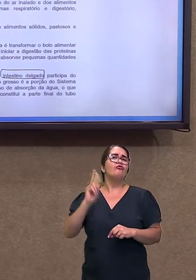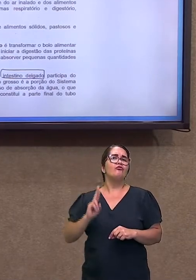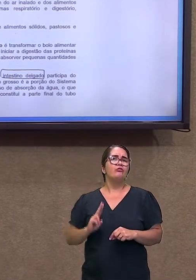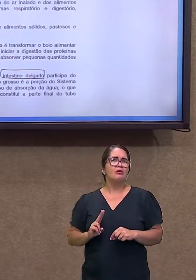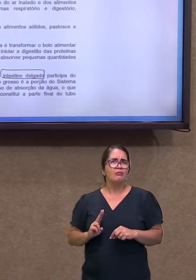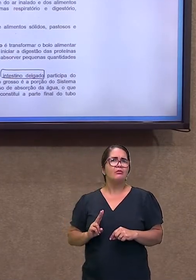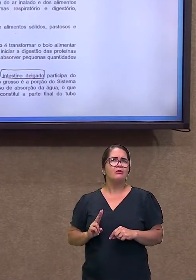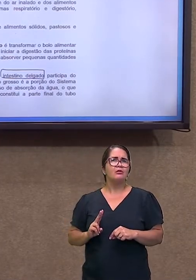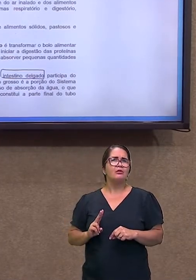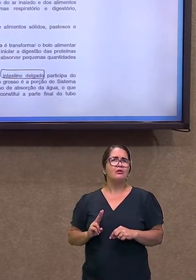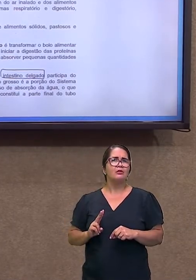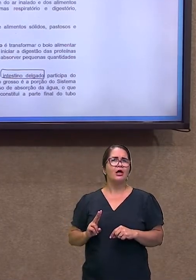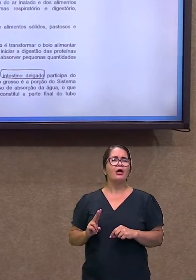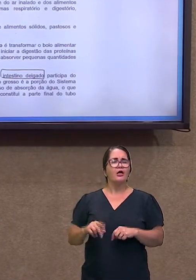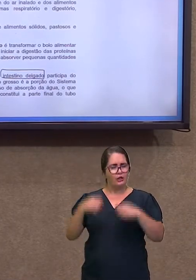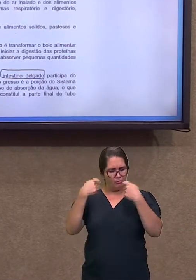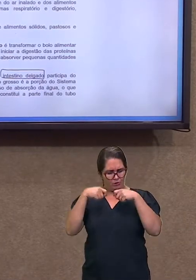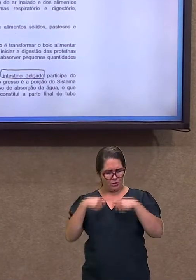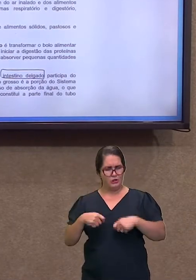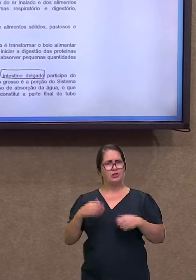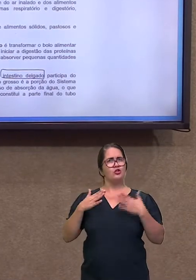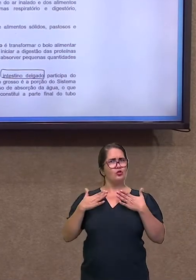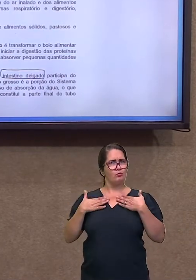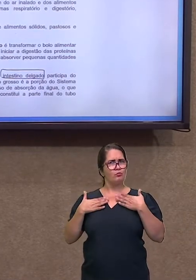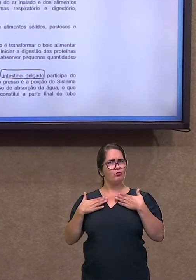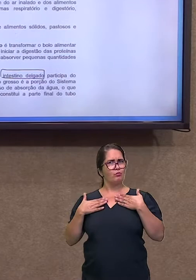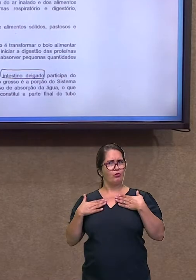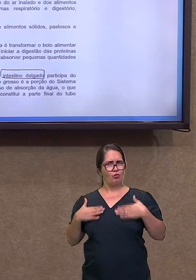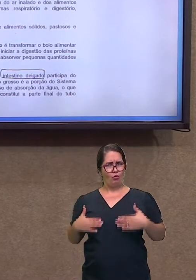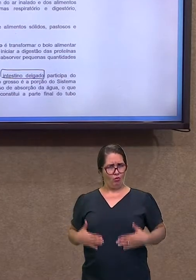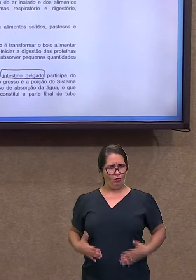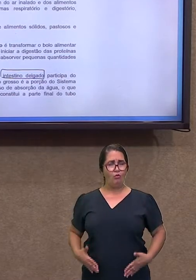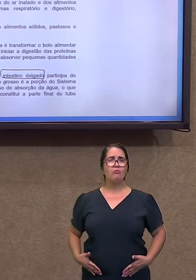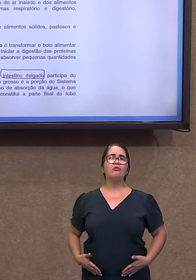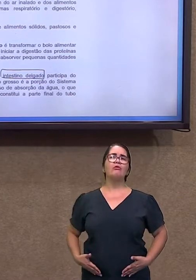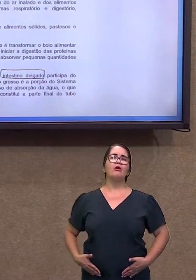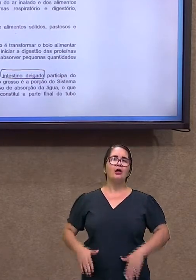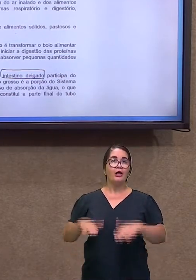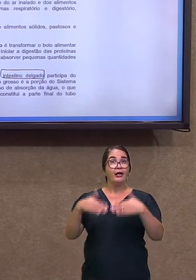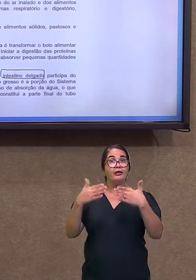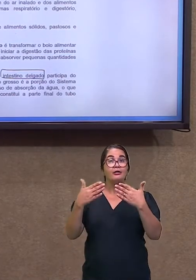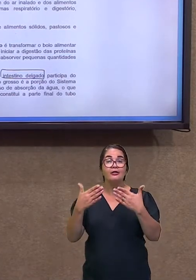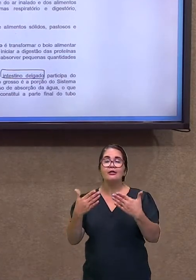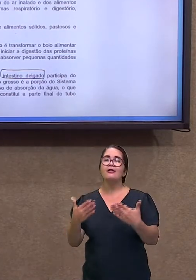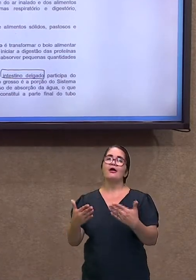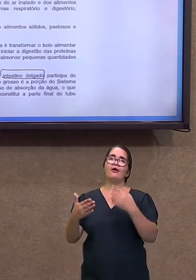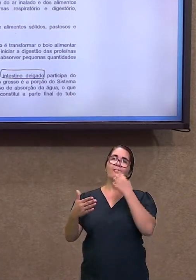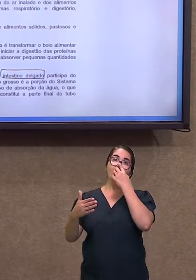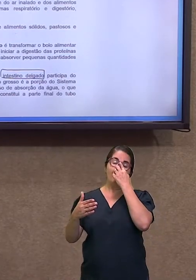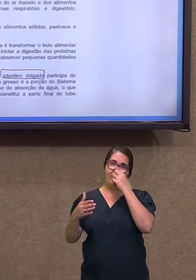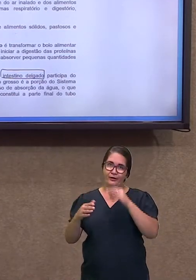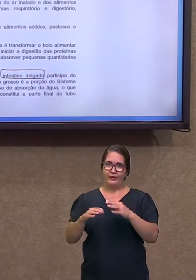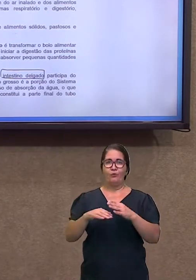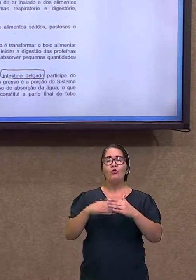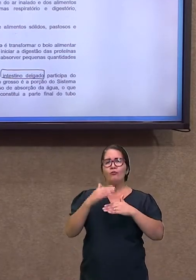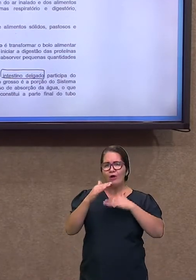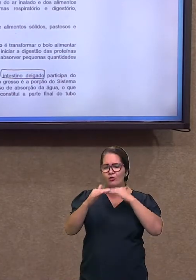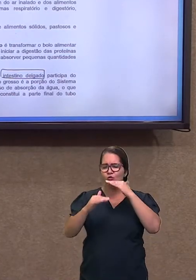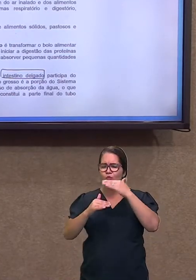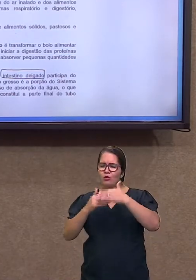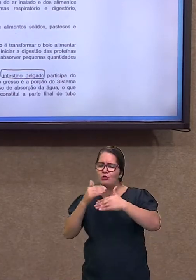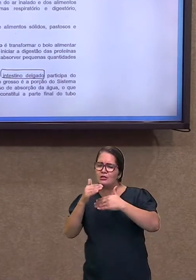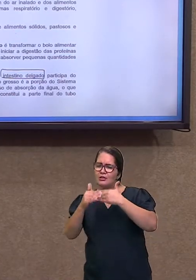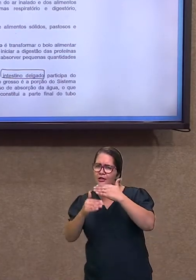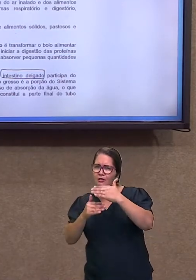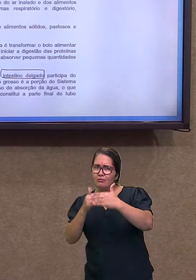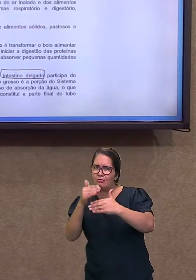está precisando, trabalhando tudo isso dentro do sistema. Professora, eu não sou muito de beber água,